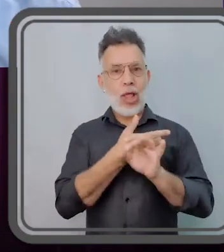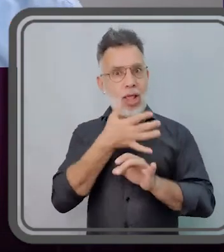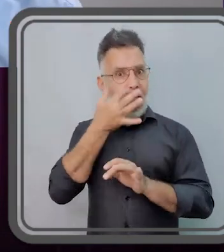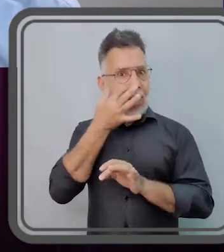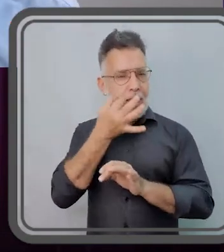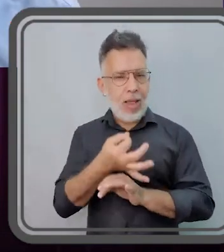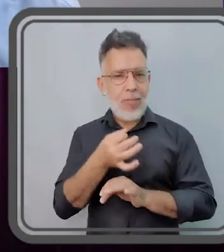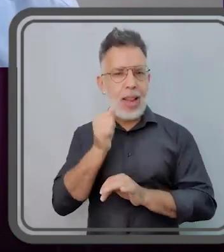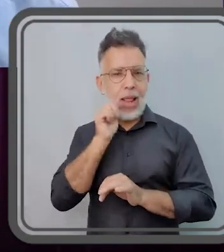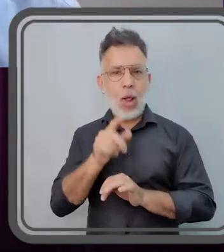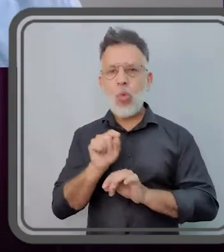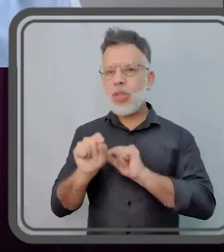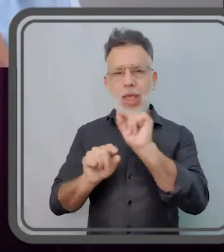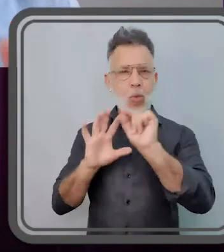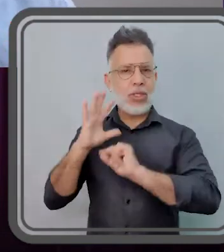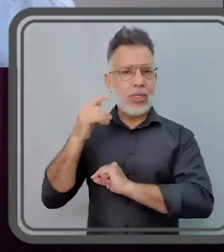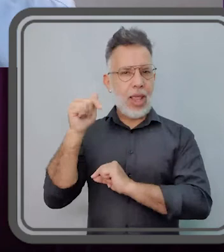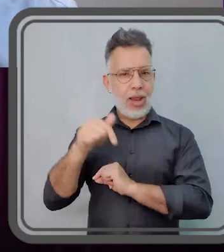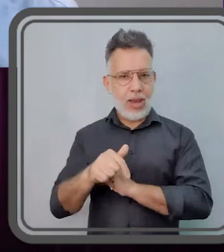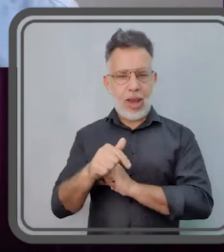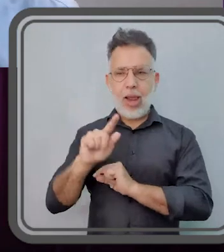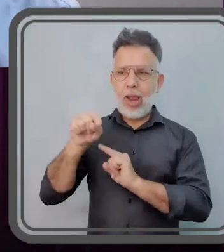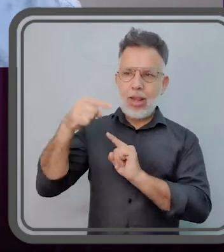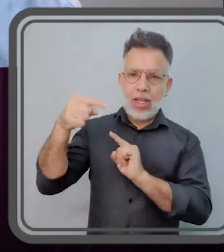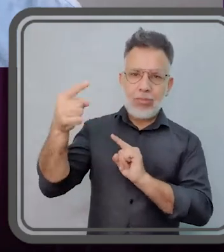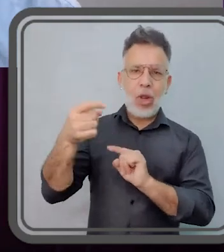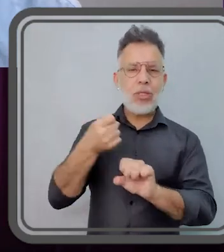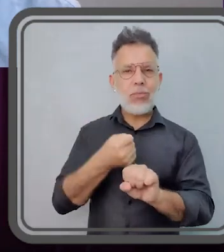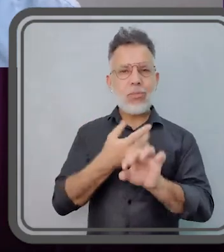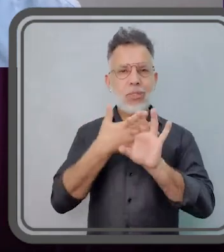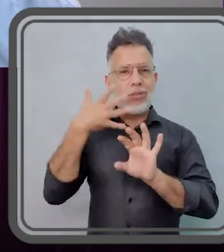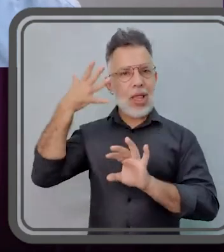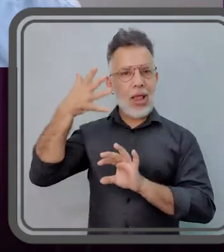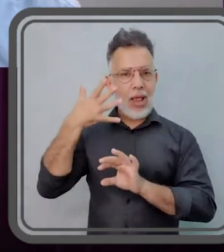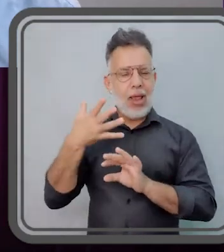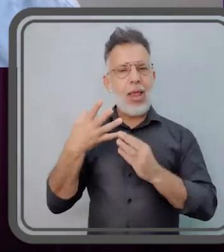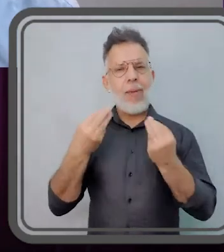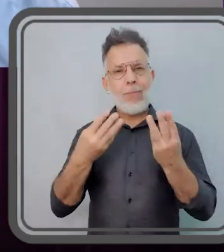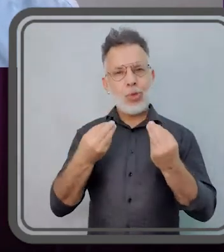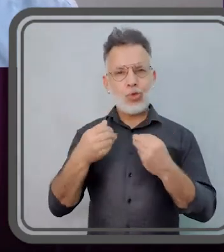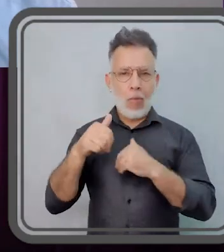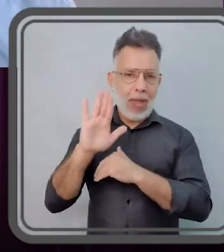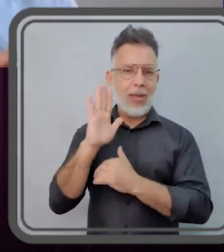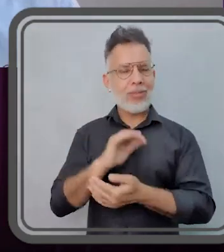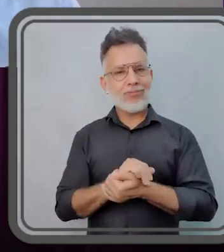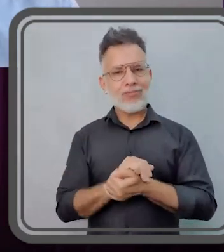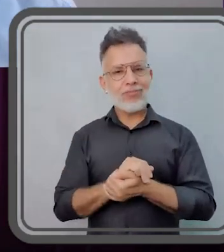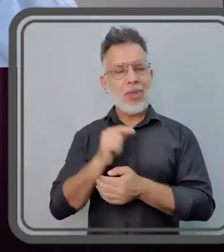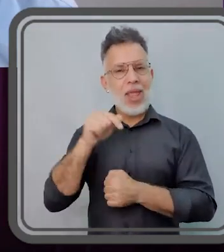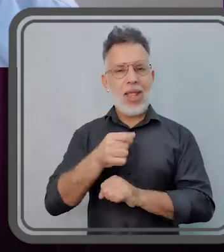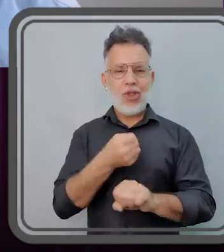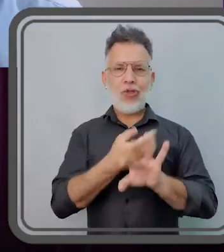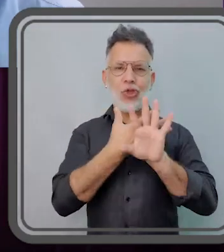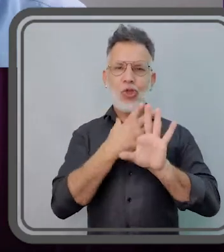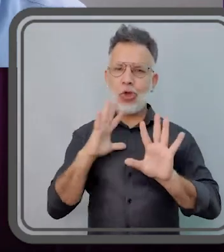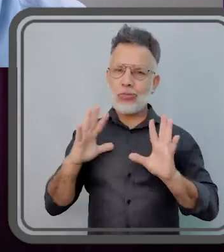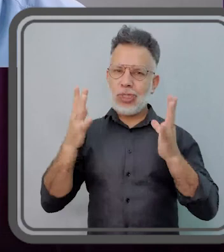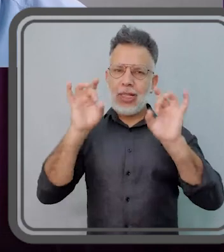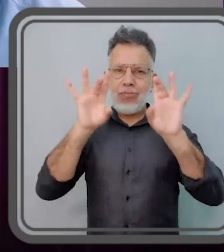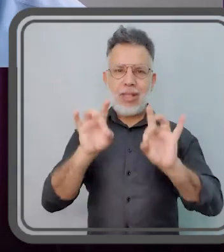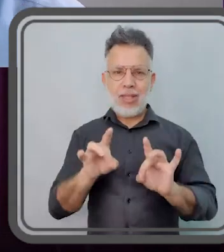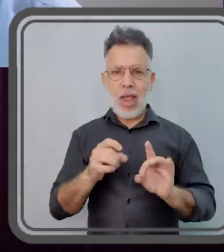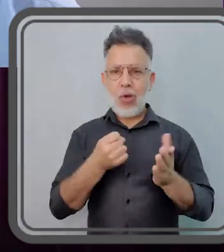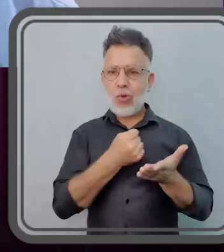ligado, né, no que está acontecendo aqui, nas próximas transmissões e muito mais, né? Esse foi um talk show especial oferecido